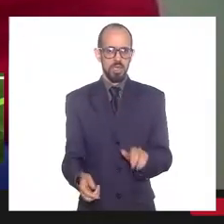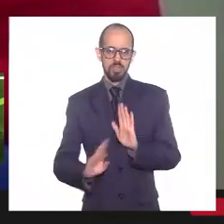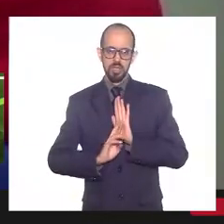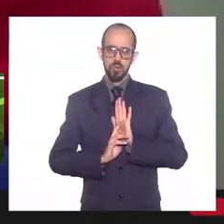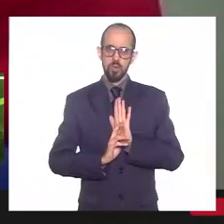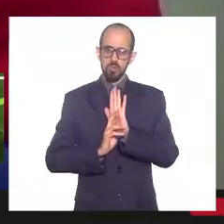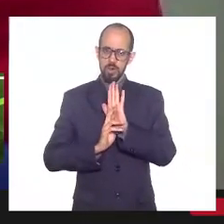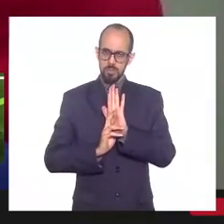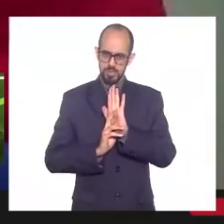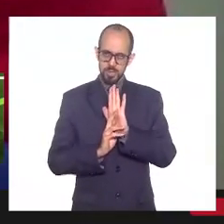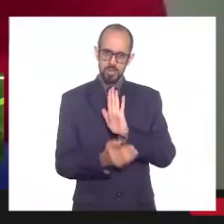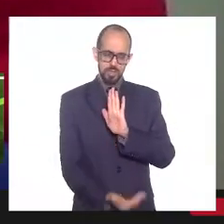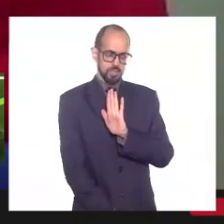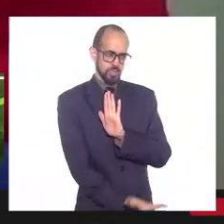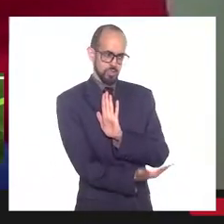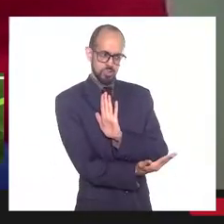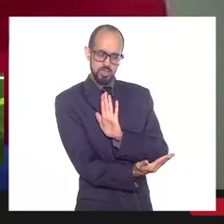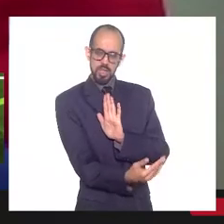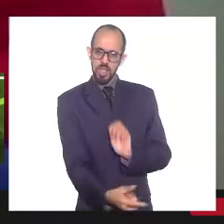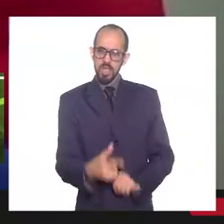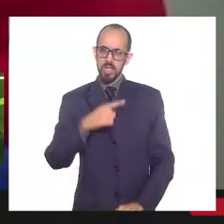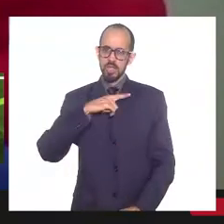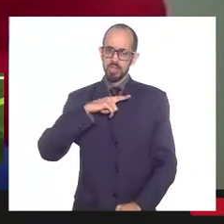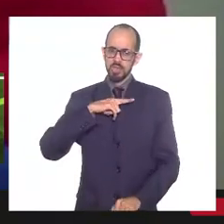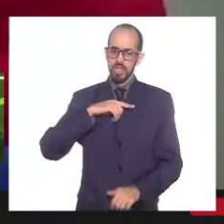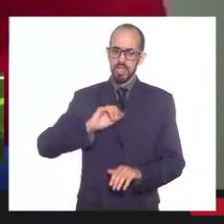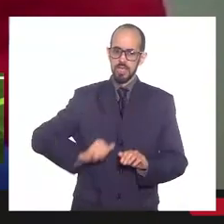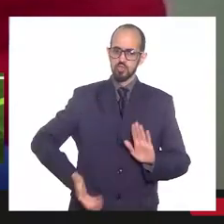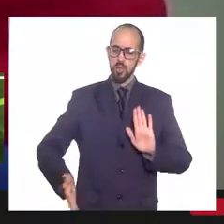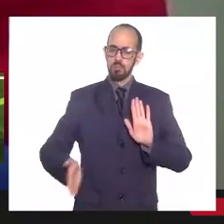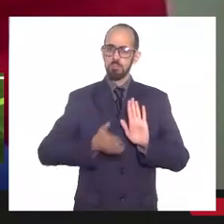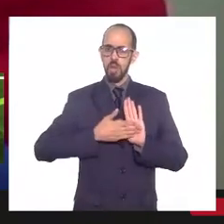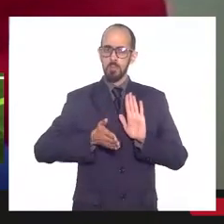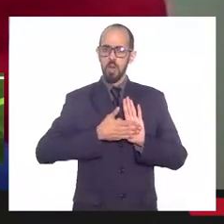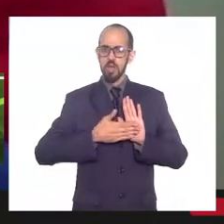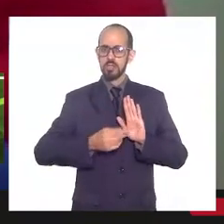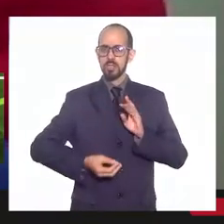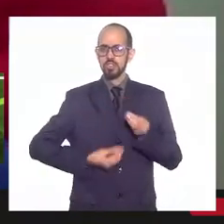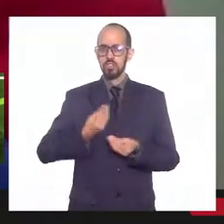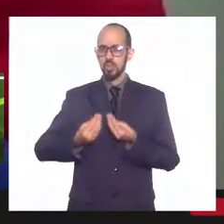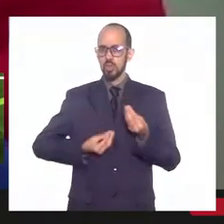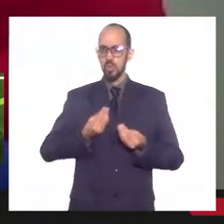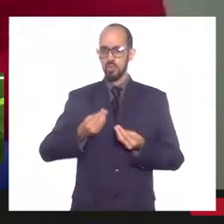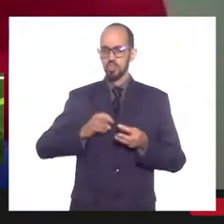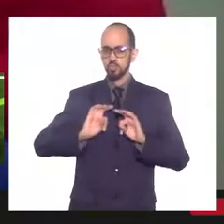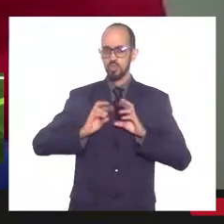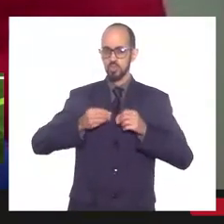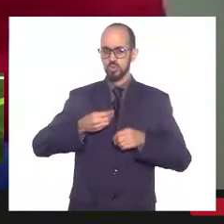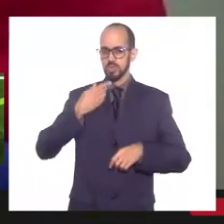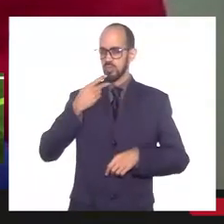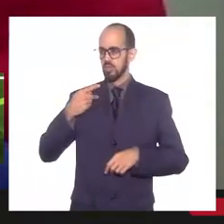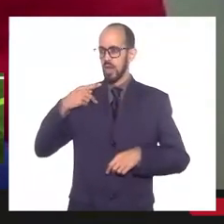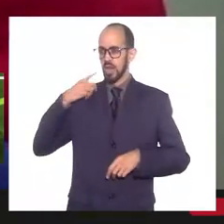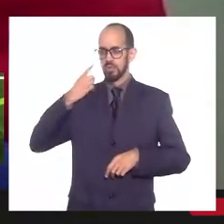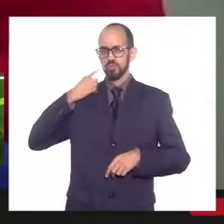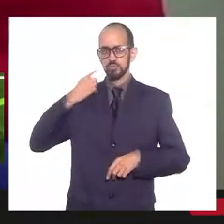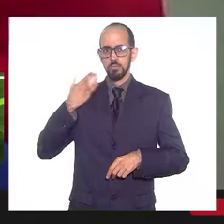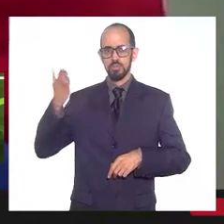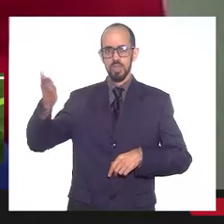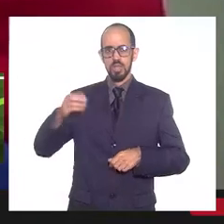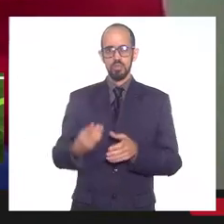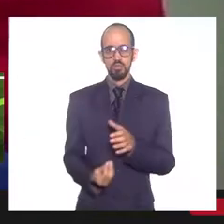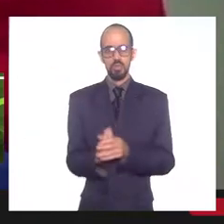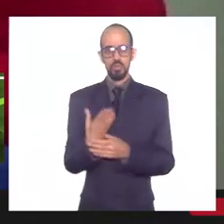representantes têm a sua previsão daquela daquilo que é dito aos deputados no o mega